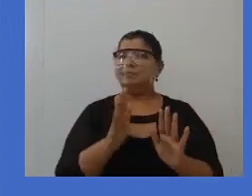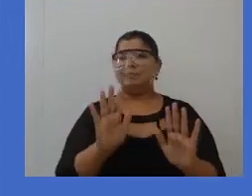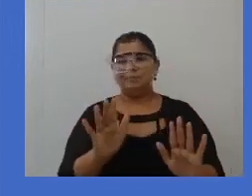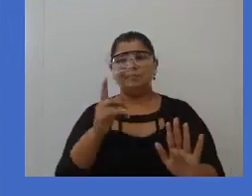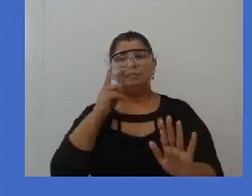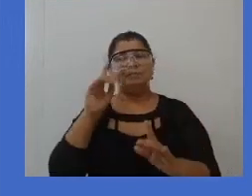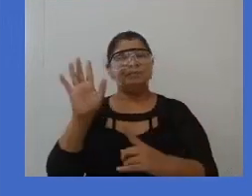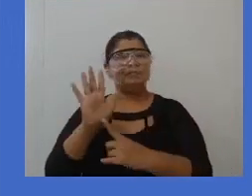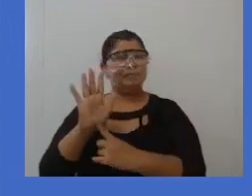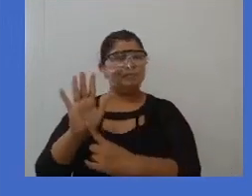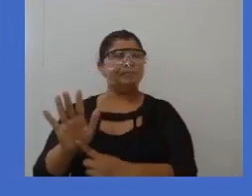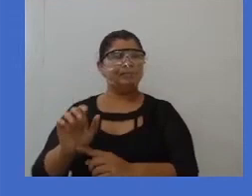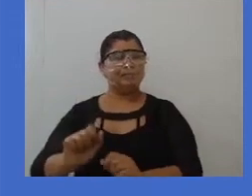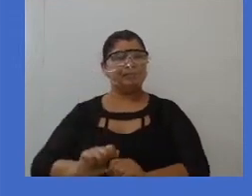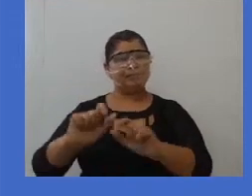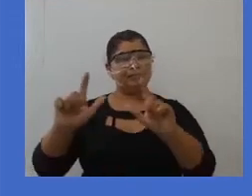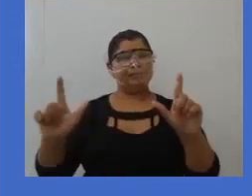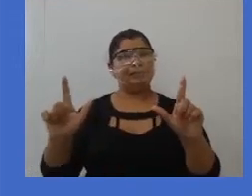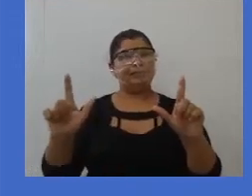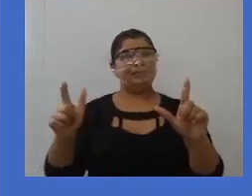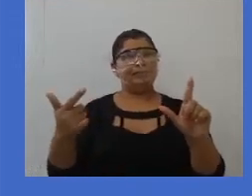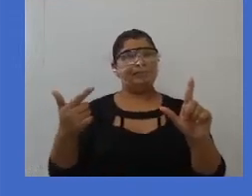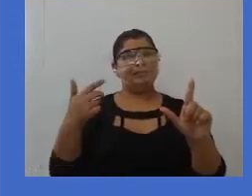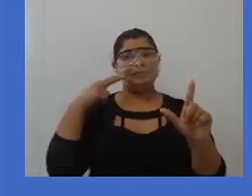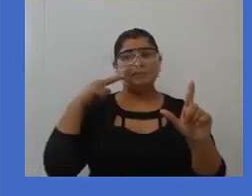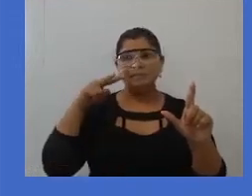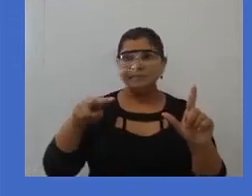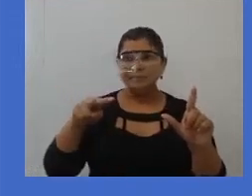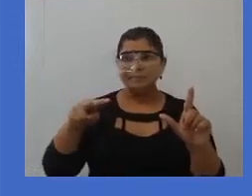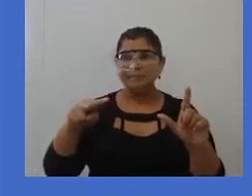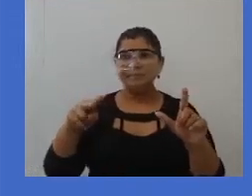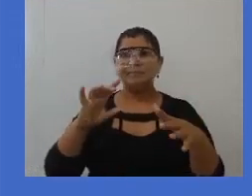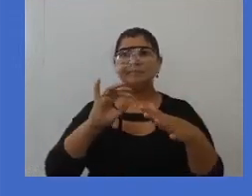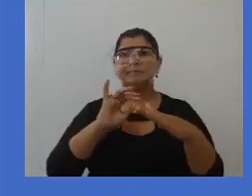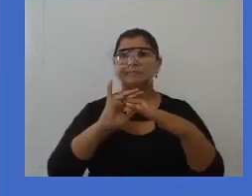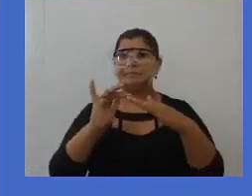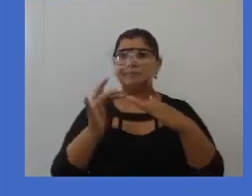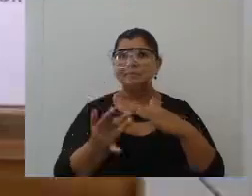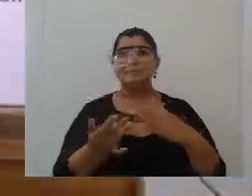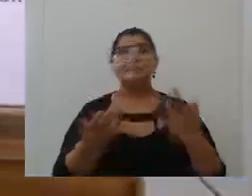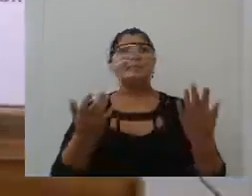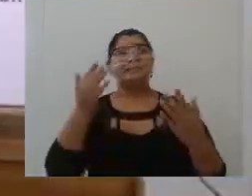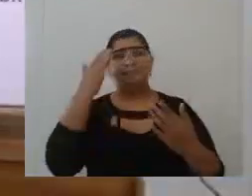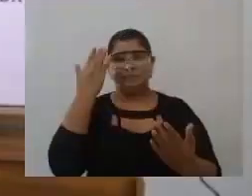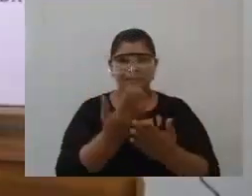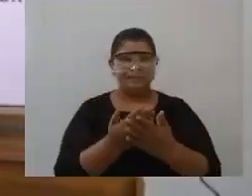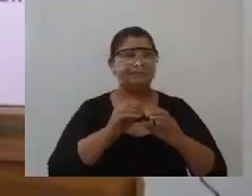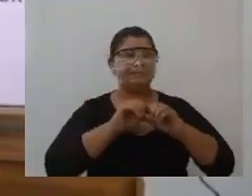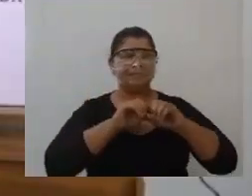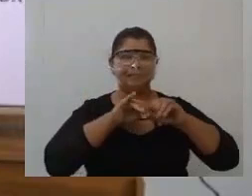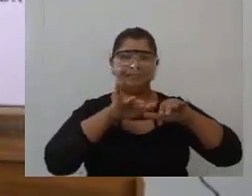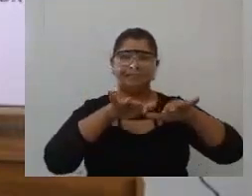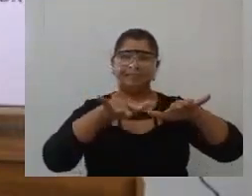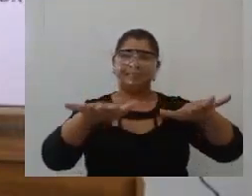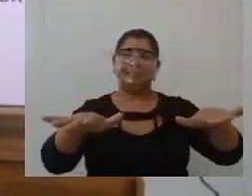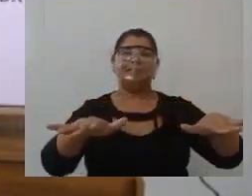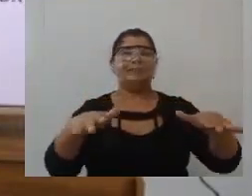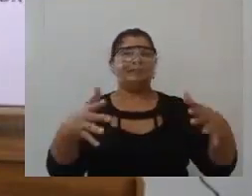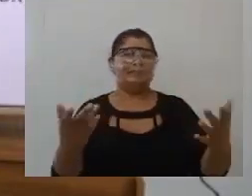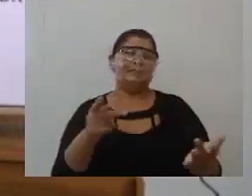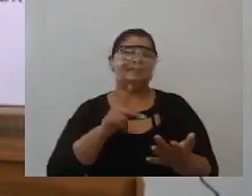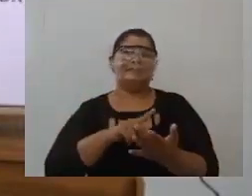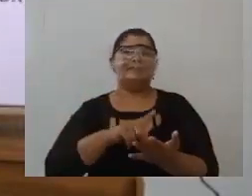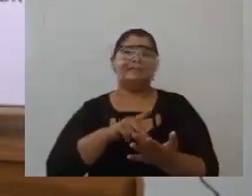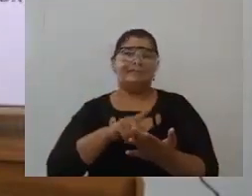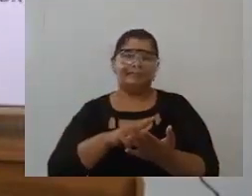para vocês. Tem gente que vê algo em uma rede social dessa e já sai acreditando, já sai tomando aquilo ali como uma